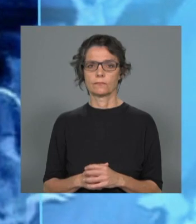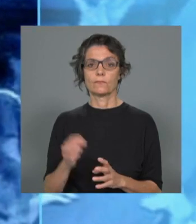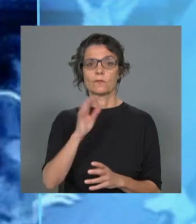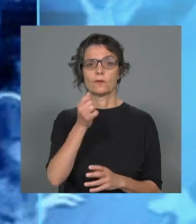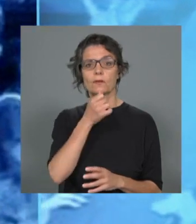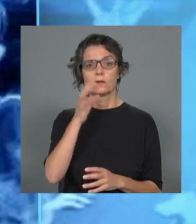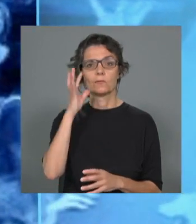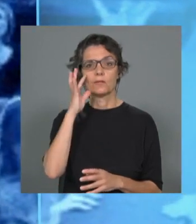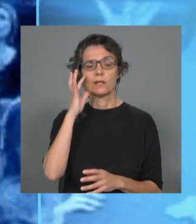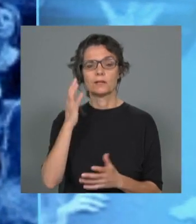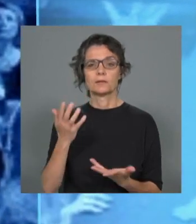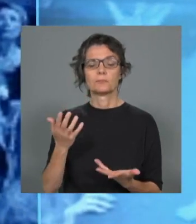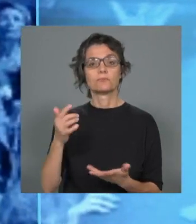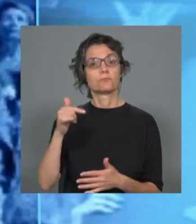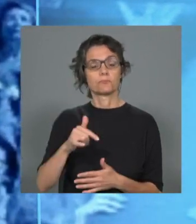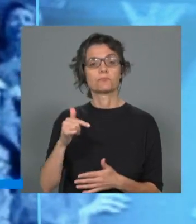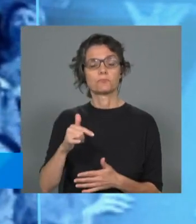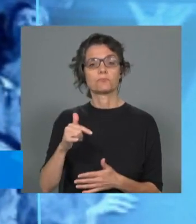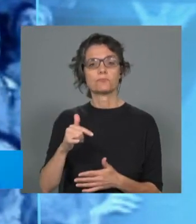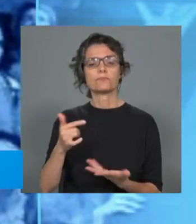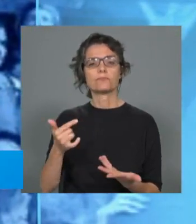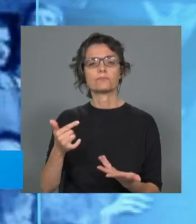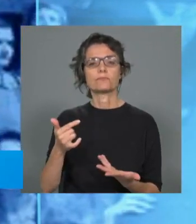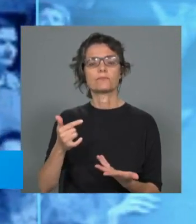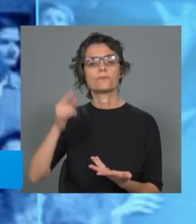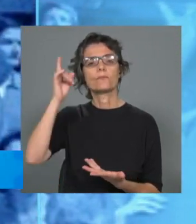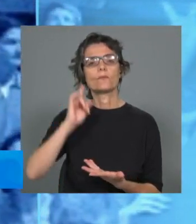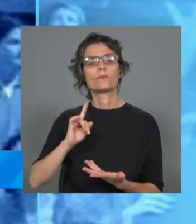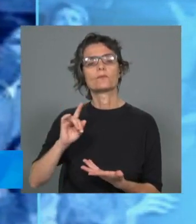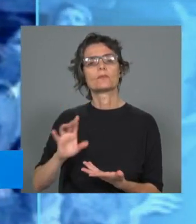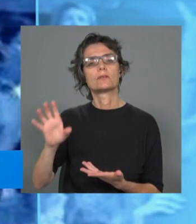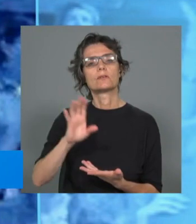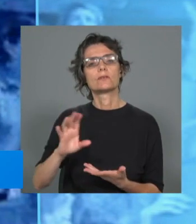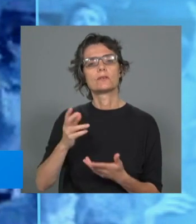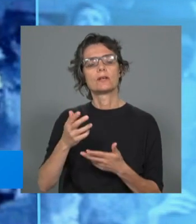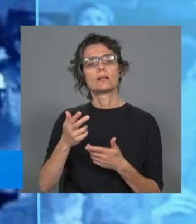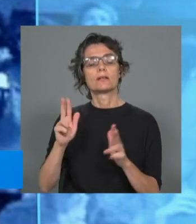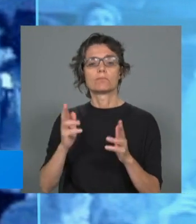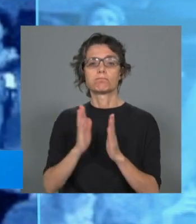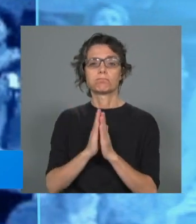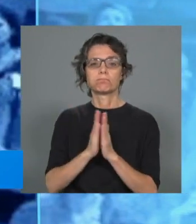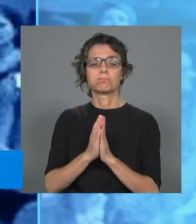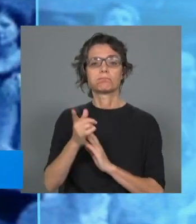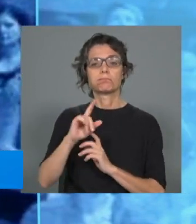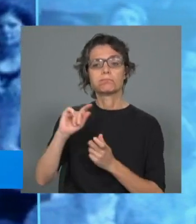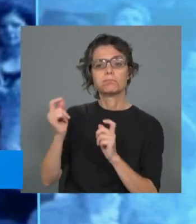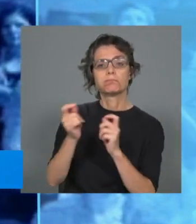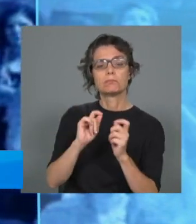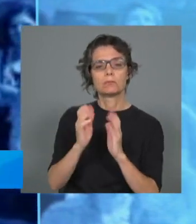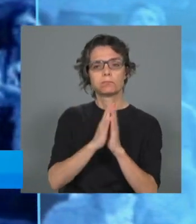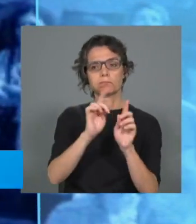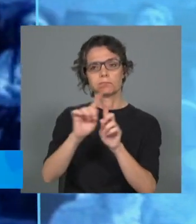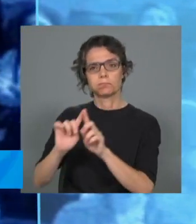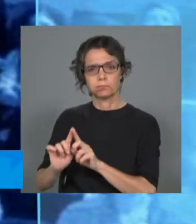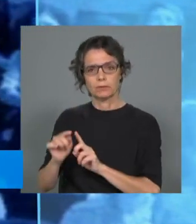Olá, muito boa tarde. Hoje assinala-se o Dia Nacional da Liberdade Religiosa e do Diálogo Interreligioso,